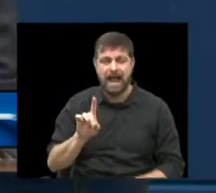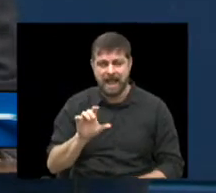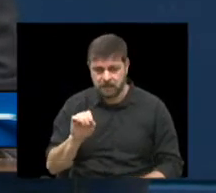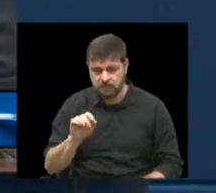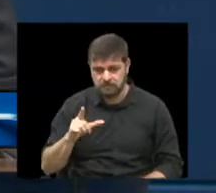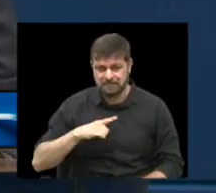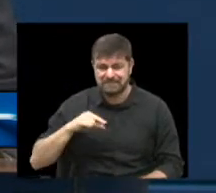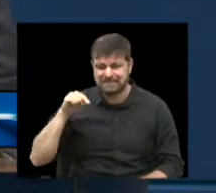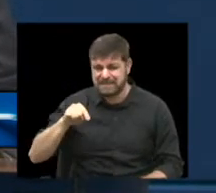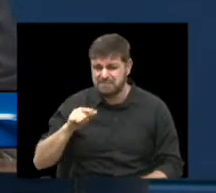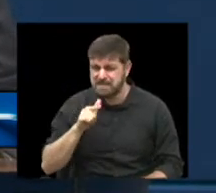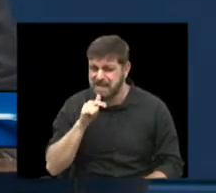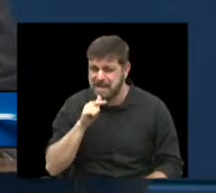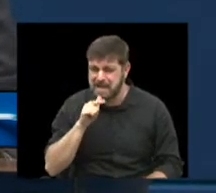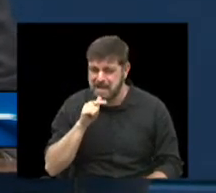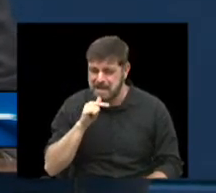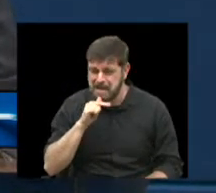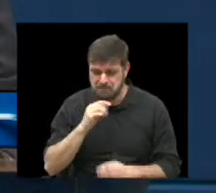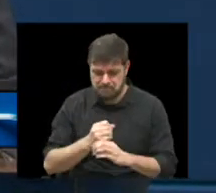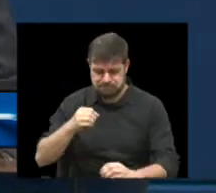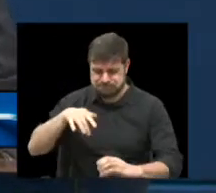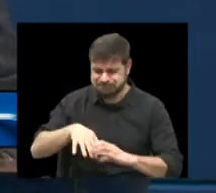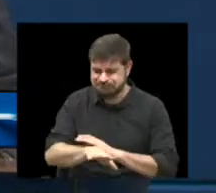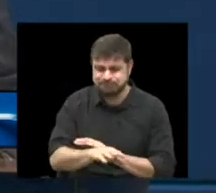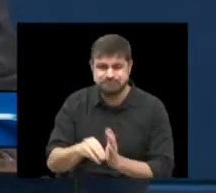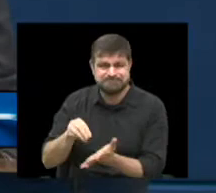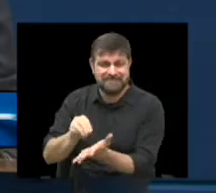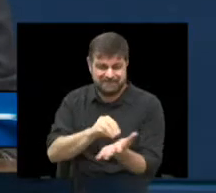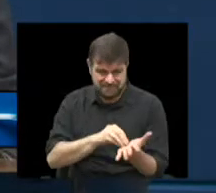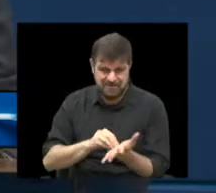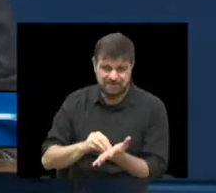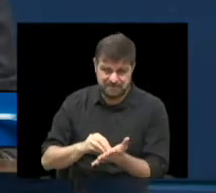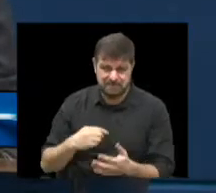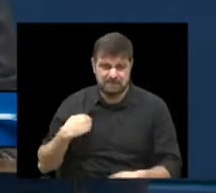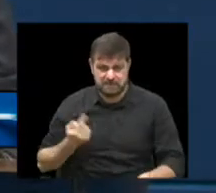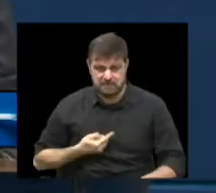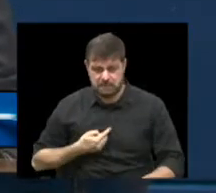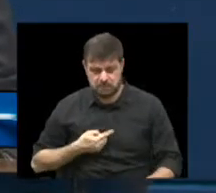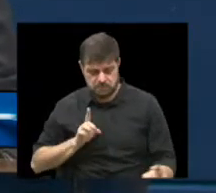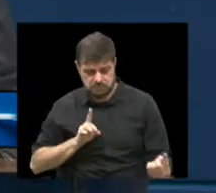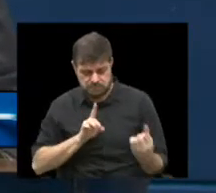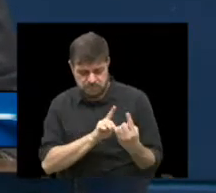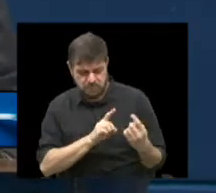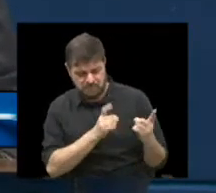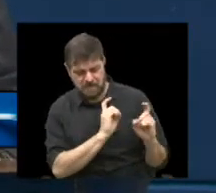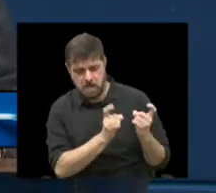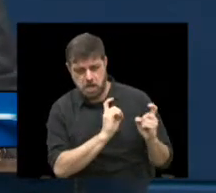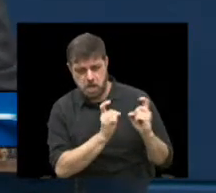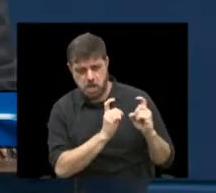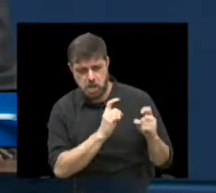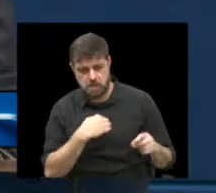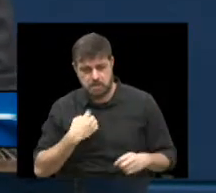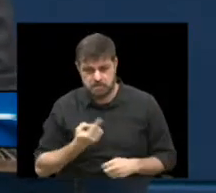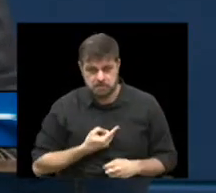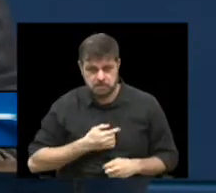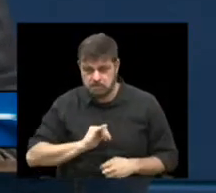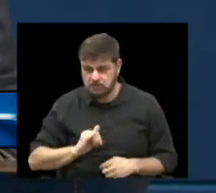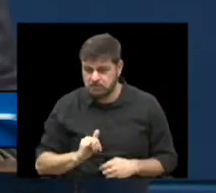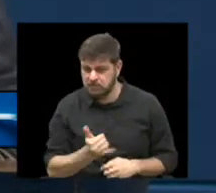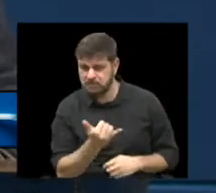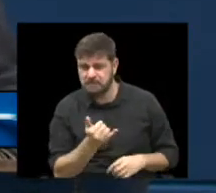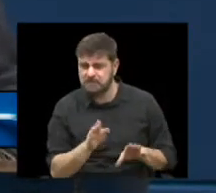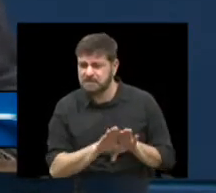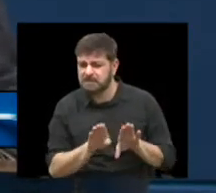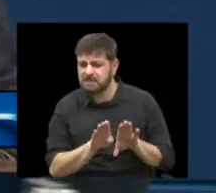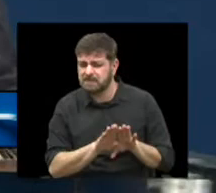fossas sépticas. E durante essa nossa reunião, nós tivemos a oportunidade